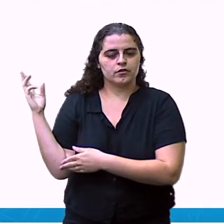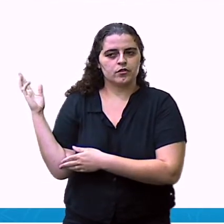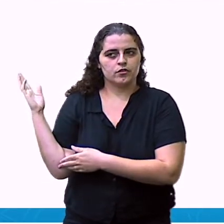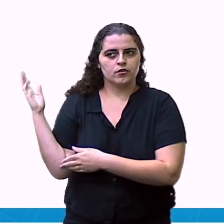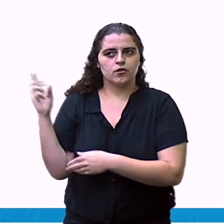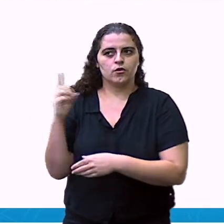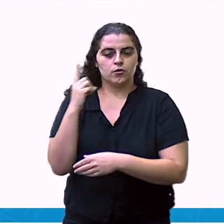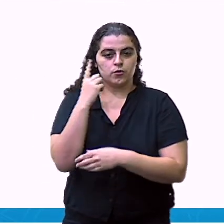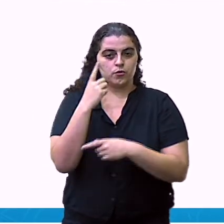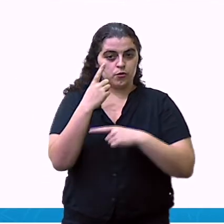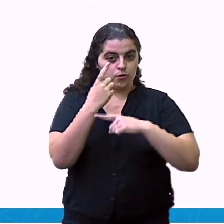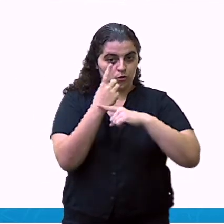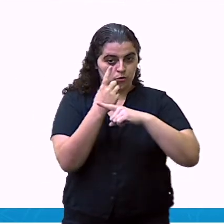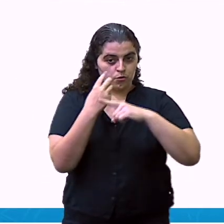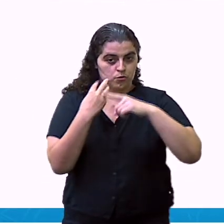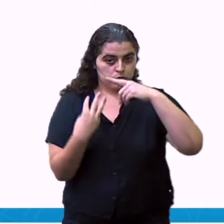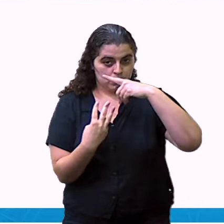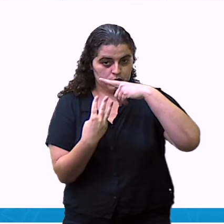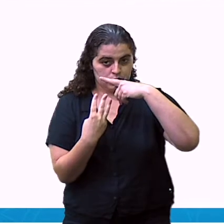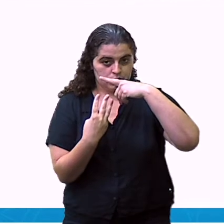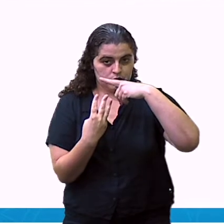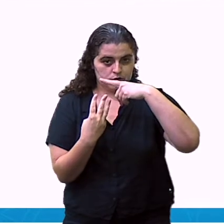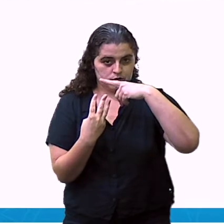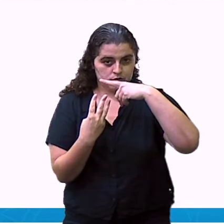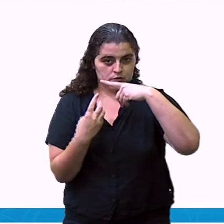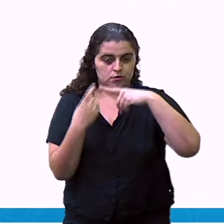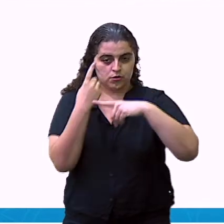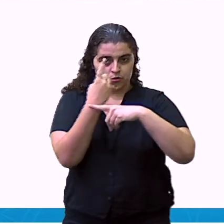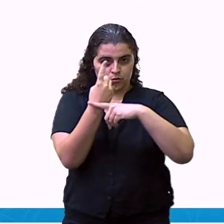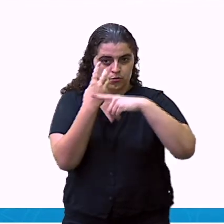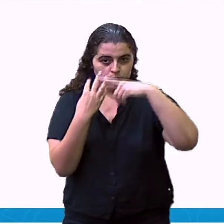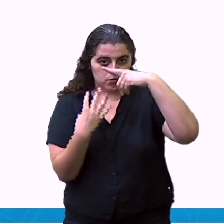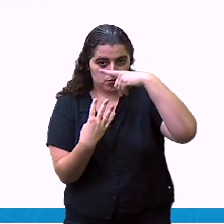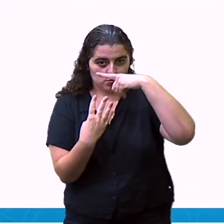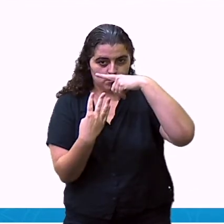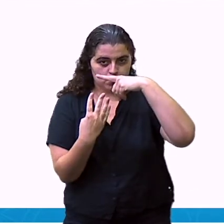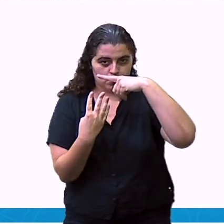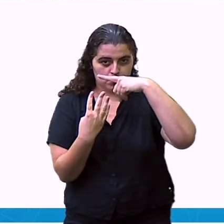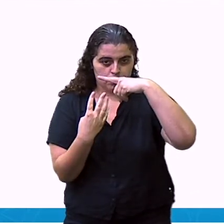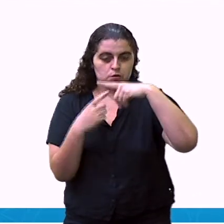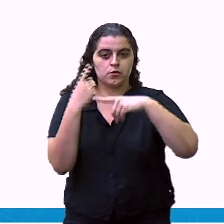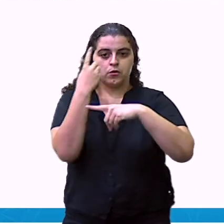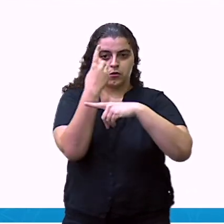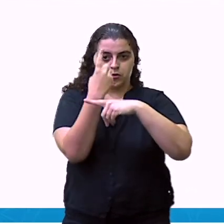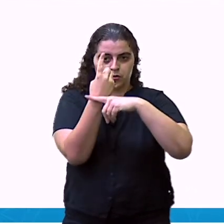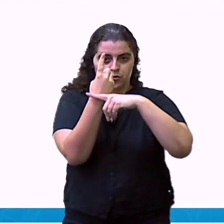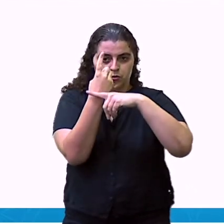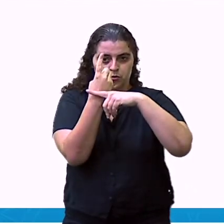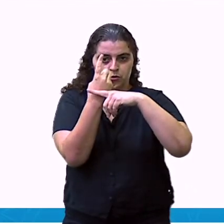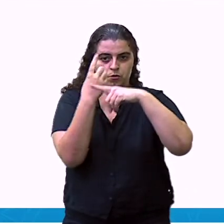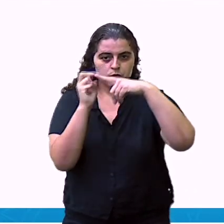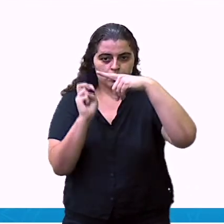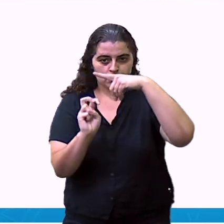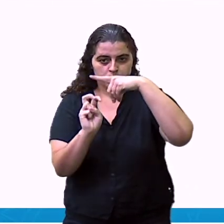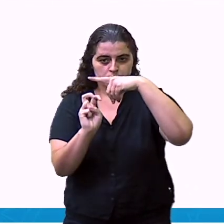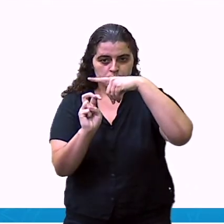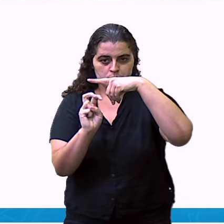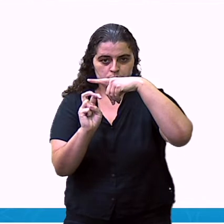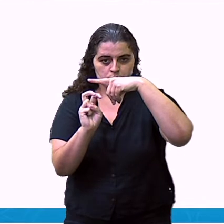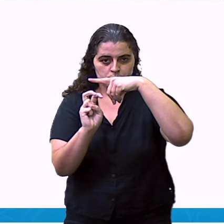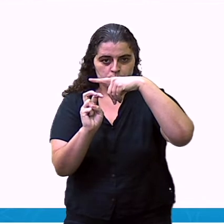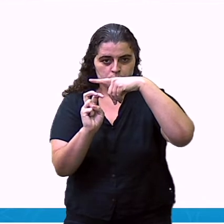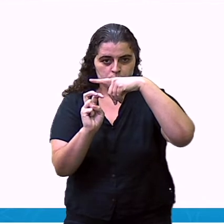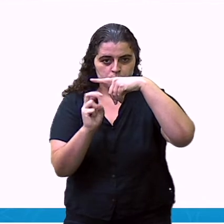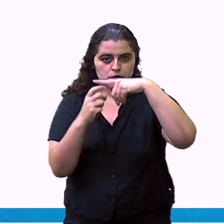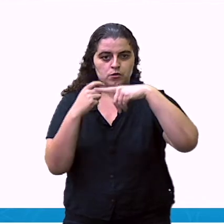de 1/3, fazemos a leitura de 1/4, fazemos a leitura de 1/5,